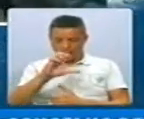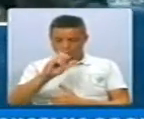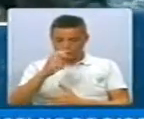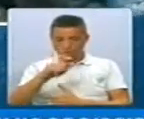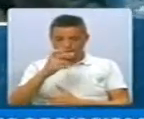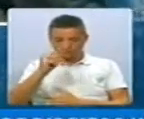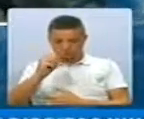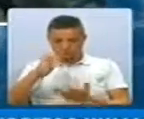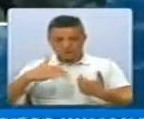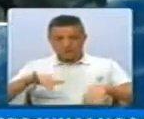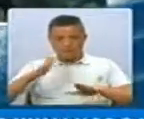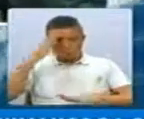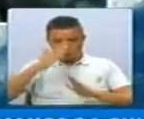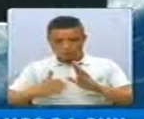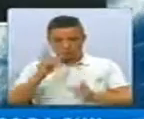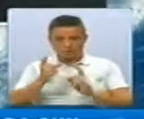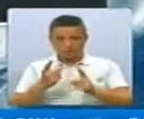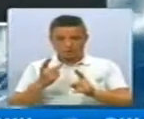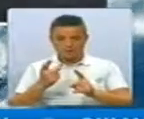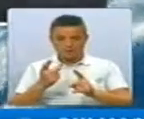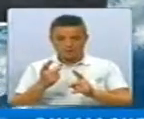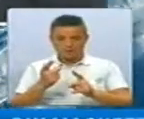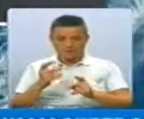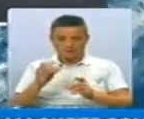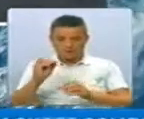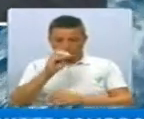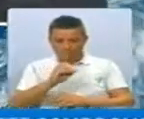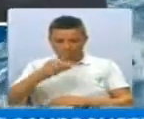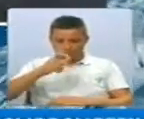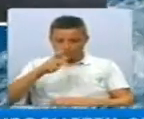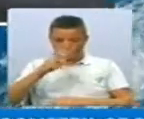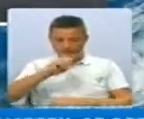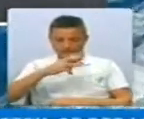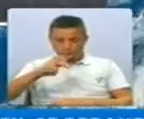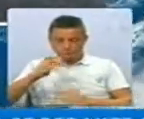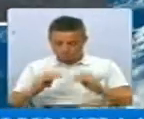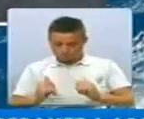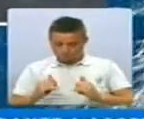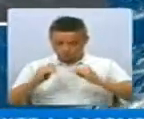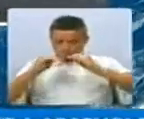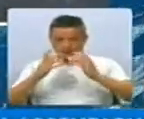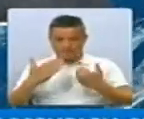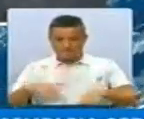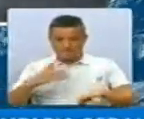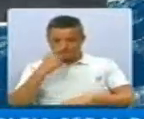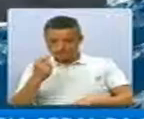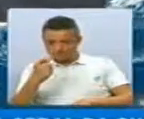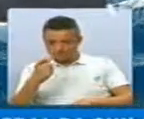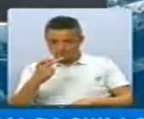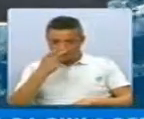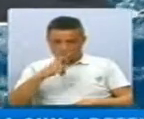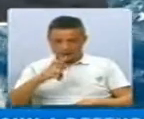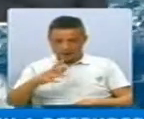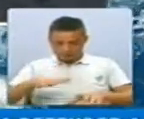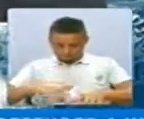baixas da atmosfera e o que é que isso provoca? Provoca uma espécie de bolhas de plasma que vão de baixo para cima. Olha, muito parecido com as bolhas de ar que vemos na água,